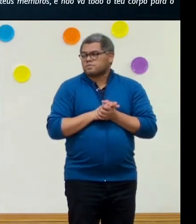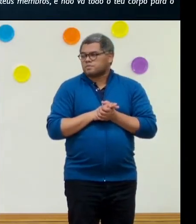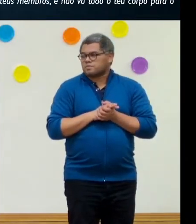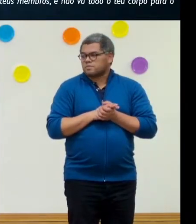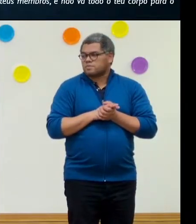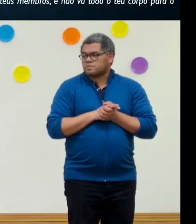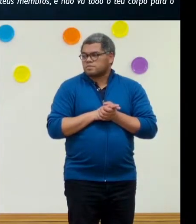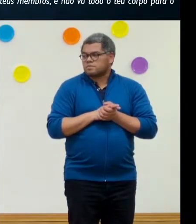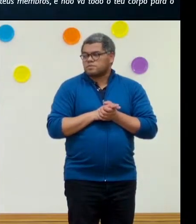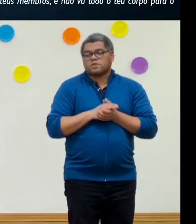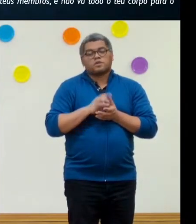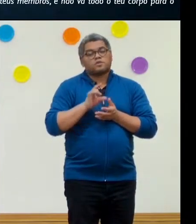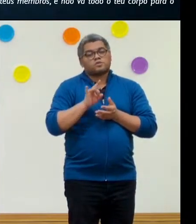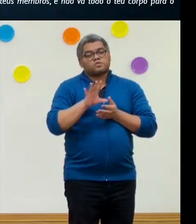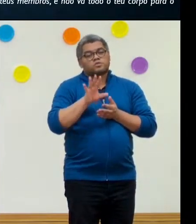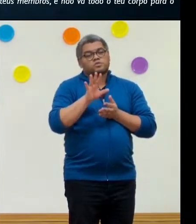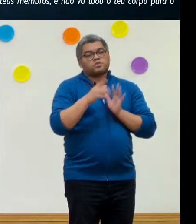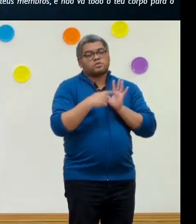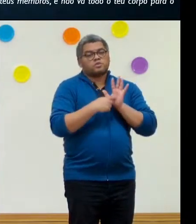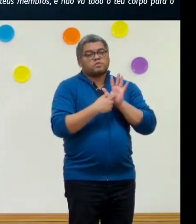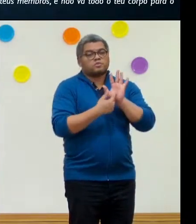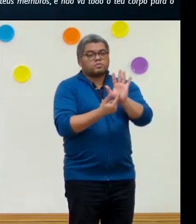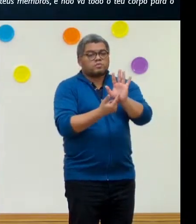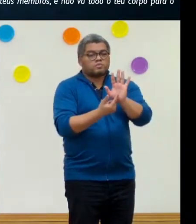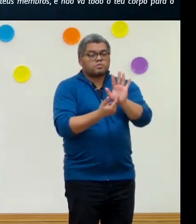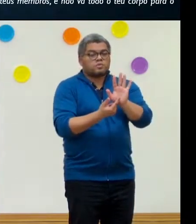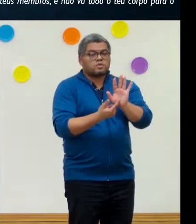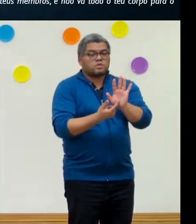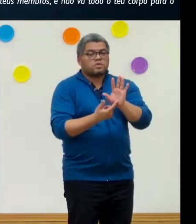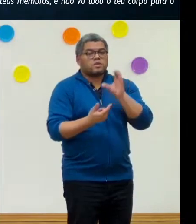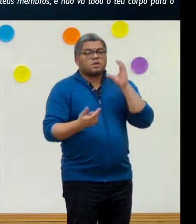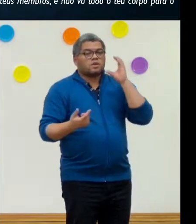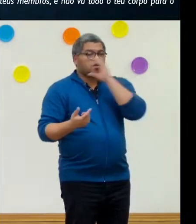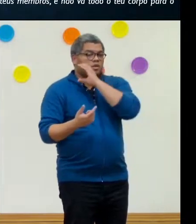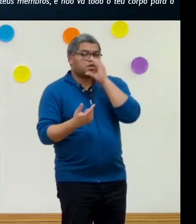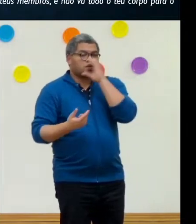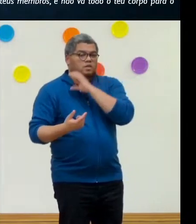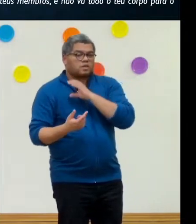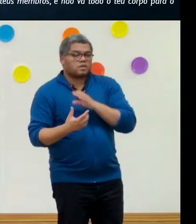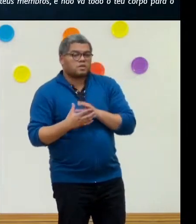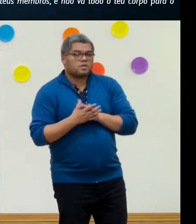Só para ilustrar isso, eu quero só... É rápido, Natan, estou terminando, tá?